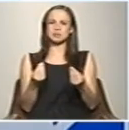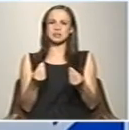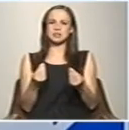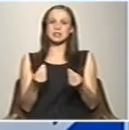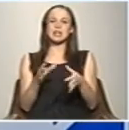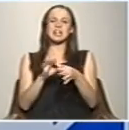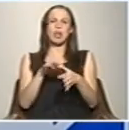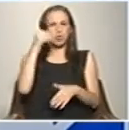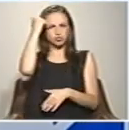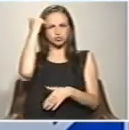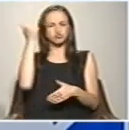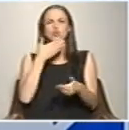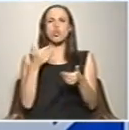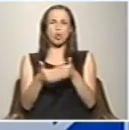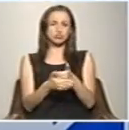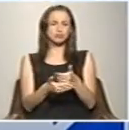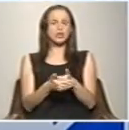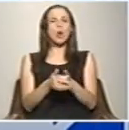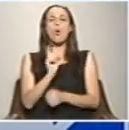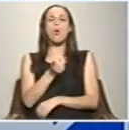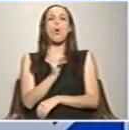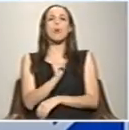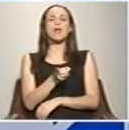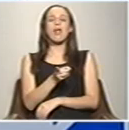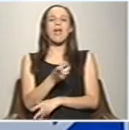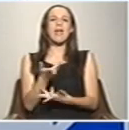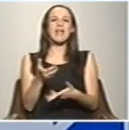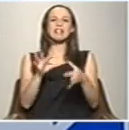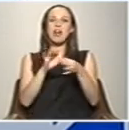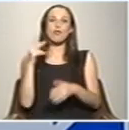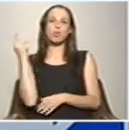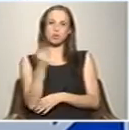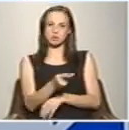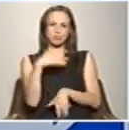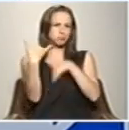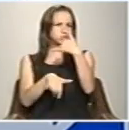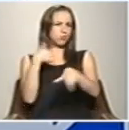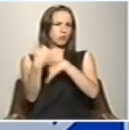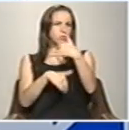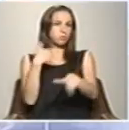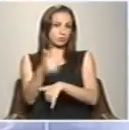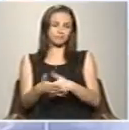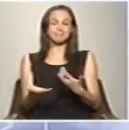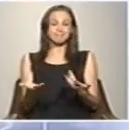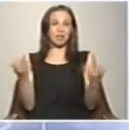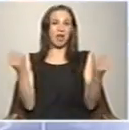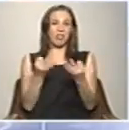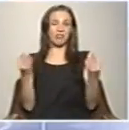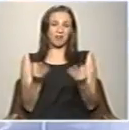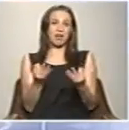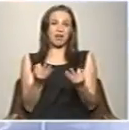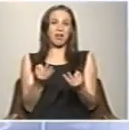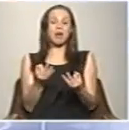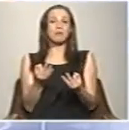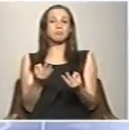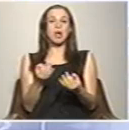aos idosos nos últimos tempos, são as questões da violência que muitas vezes é exercida e ela nem sempre é exposta, muitas vezes é